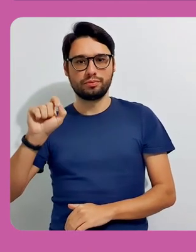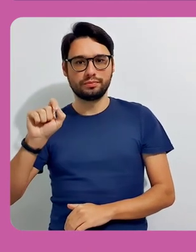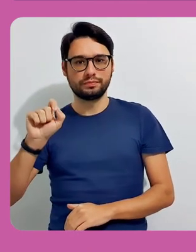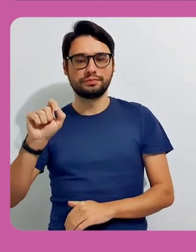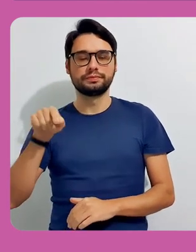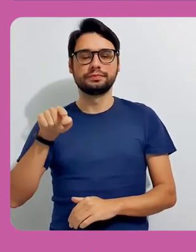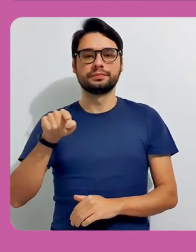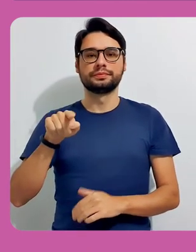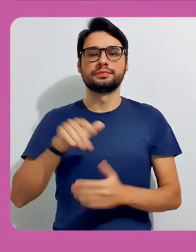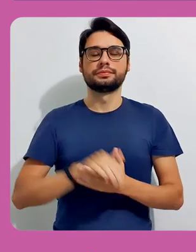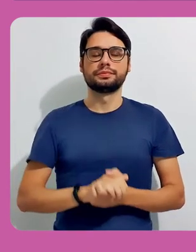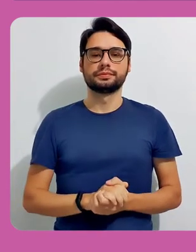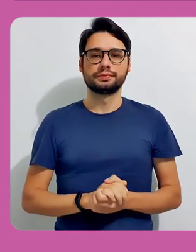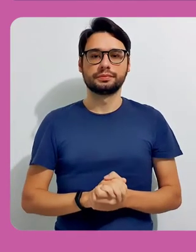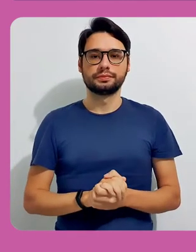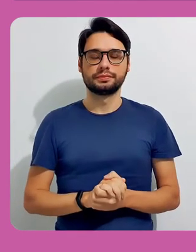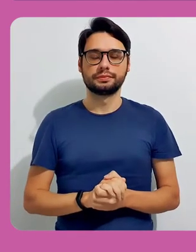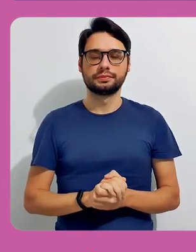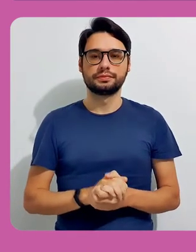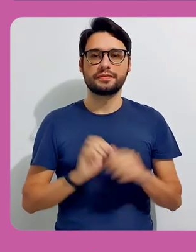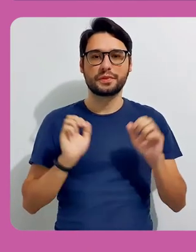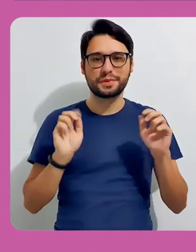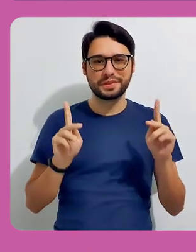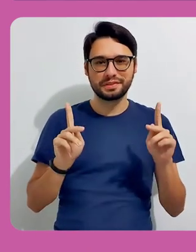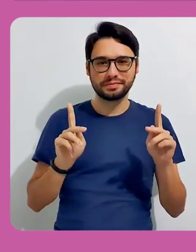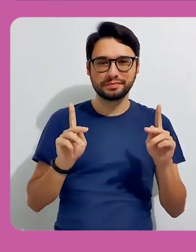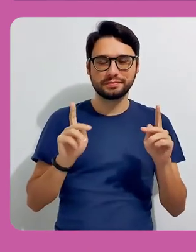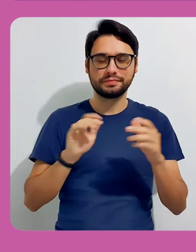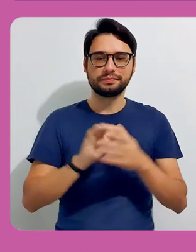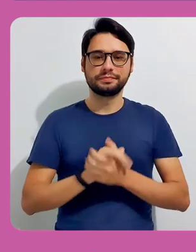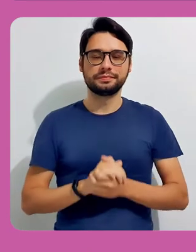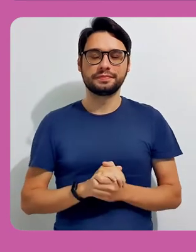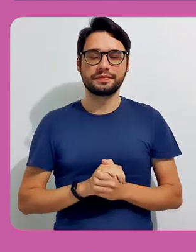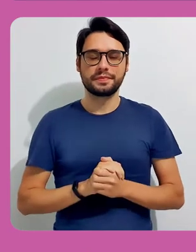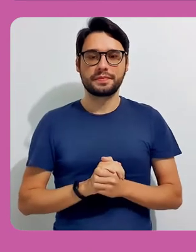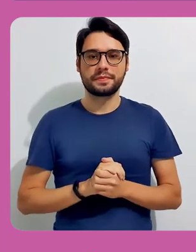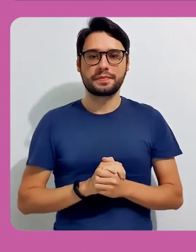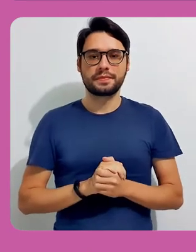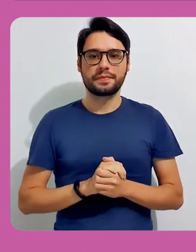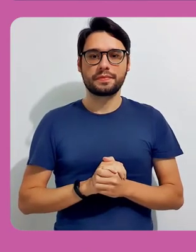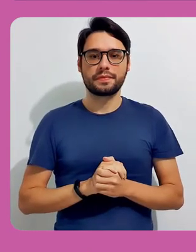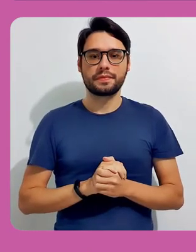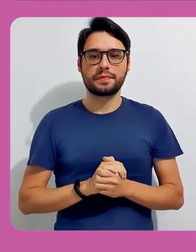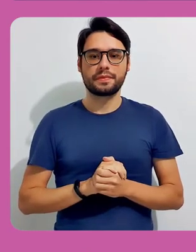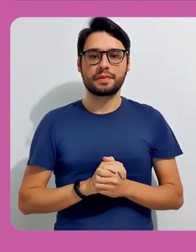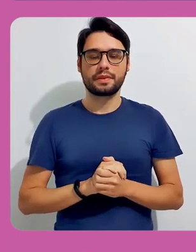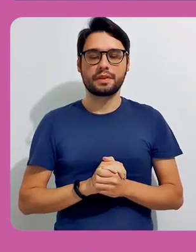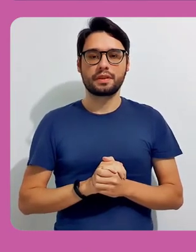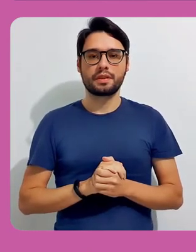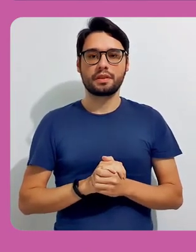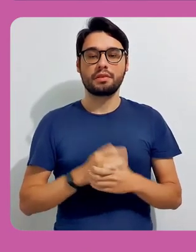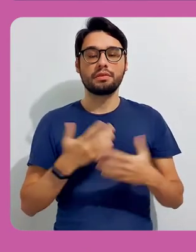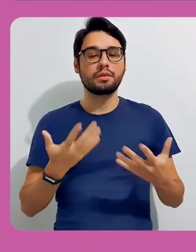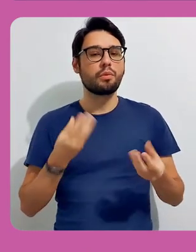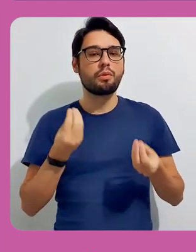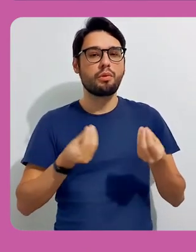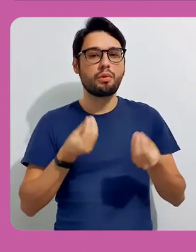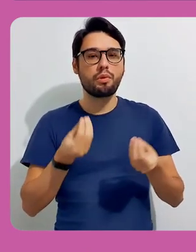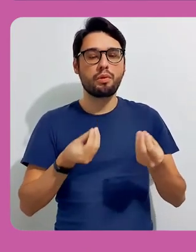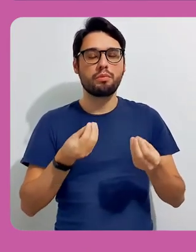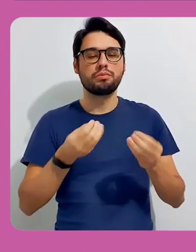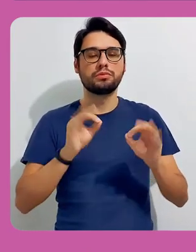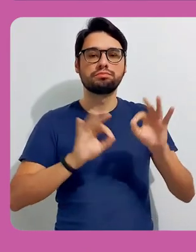básico então isso aqui é um rótulo o ok bom